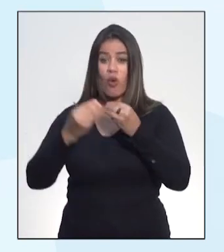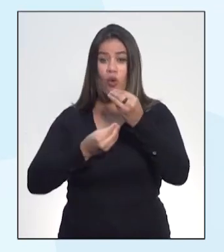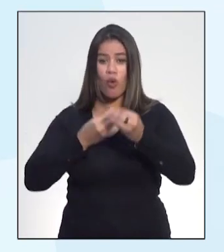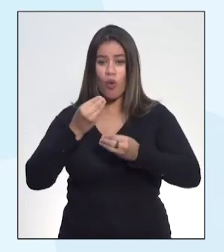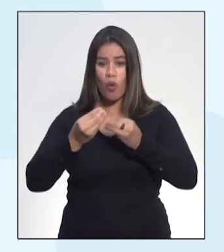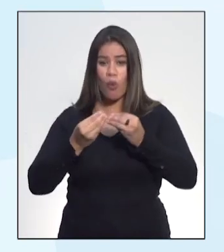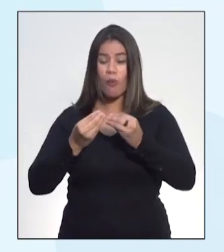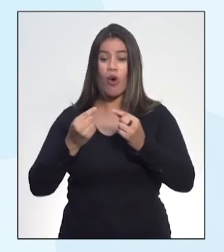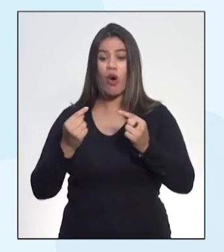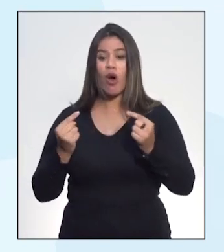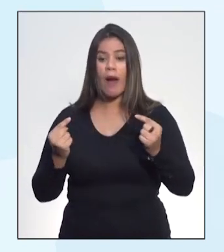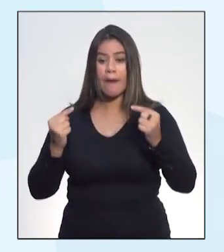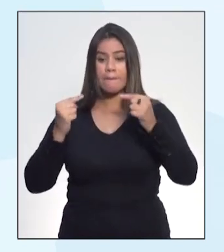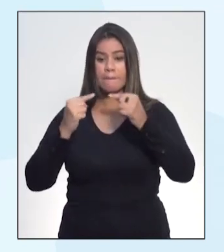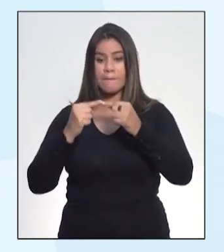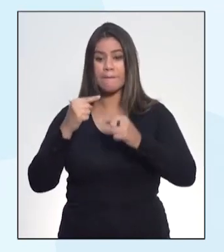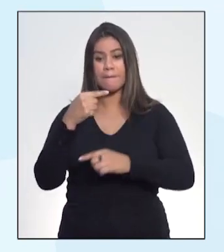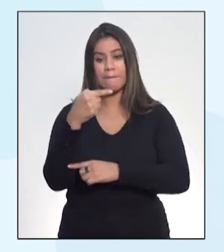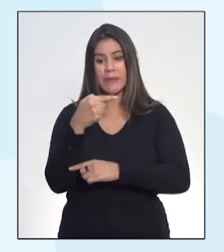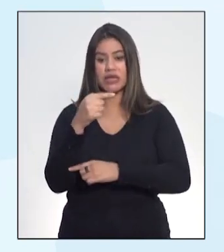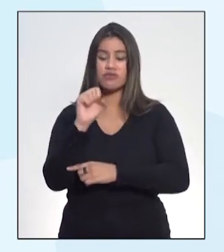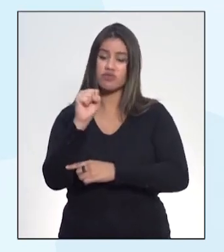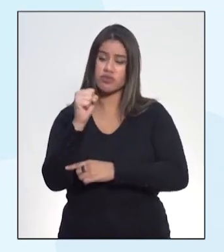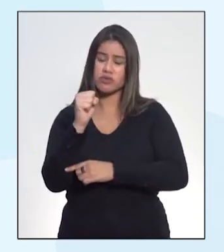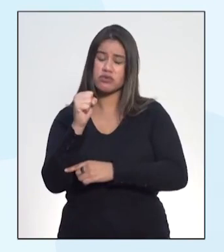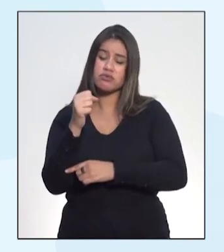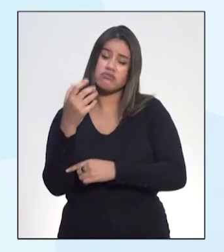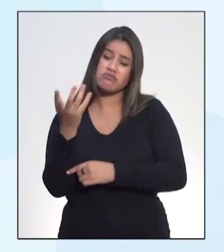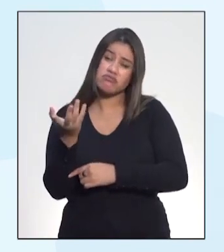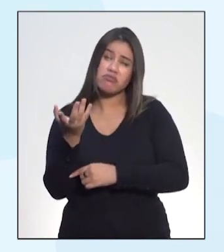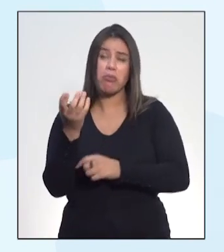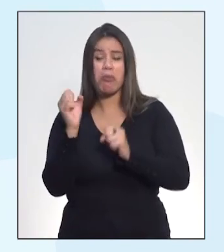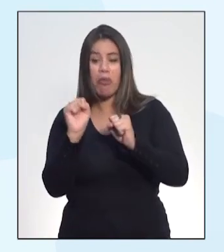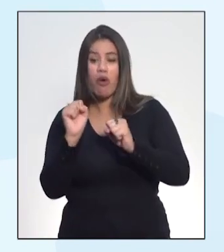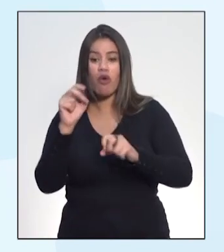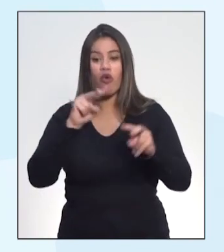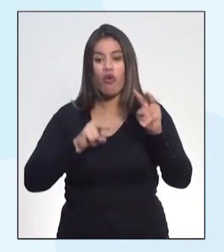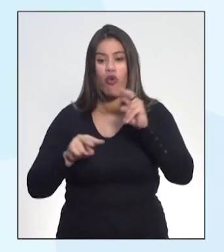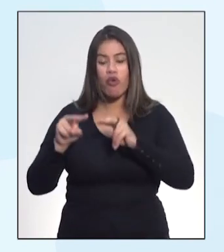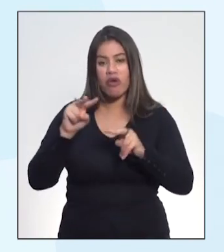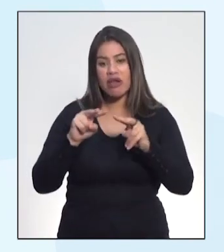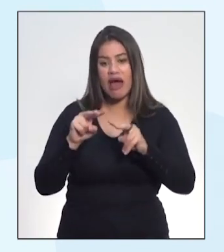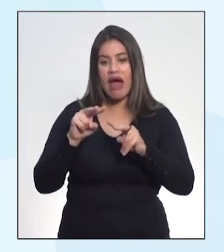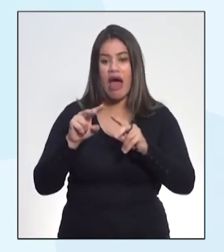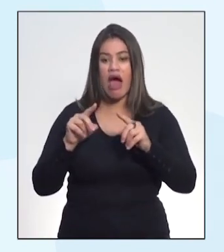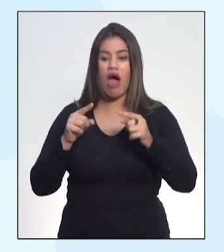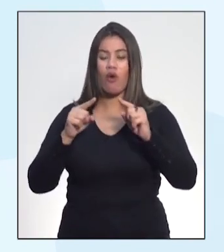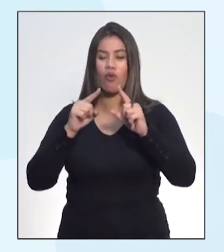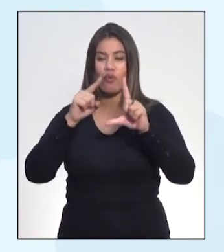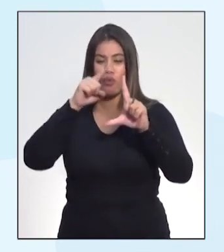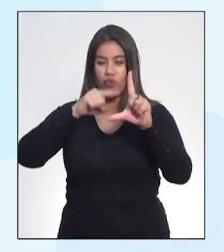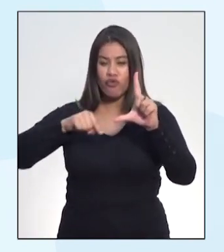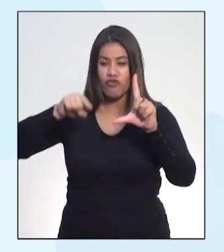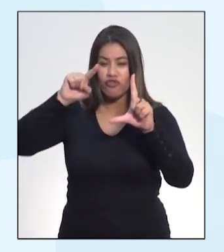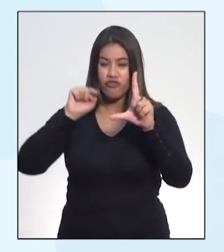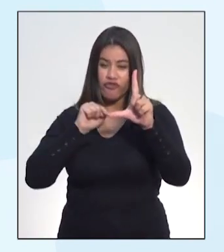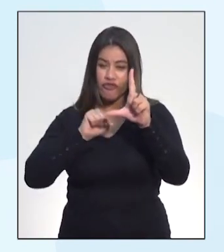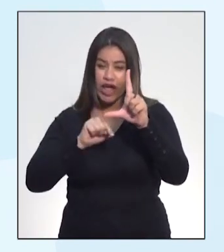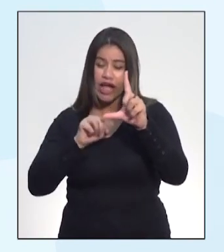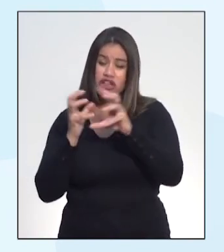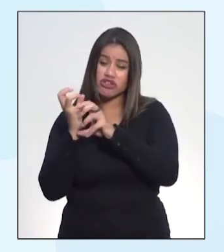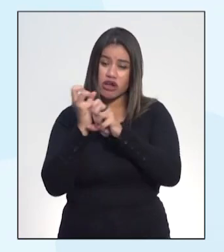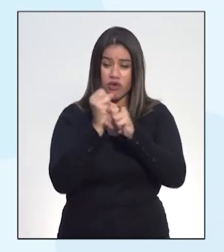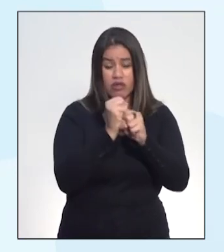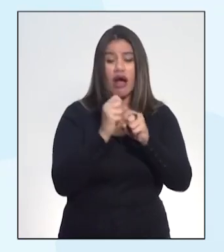no menos 8. Só sobrou esse gráfico para o C. Tudo bem, mas você poderia olhar pelo vértice, calcular o vértice. Você poderia calcular as